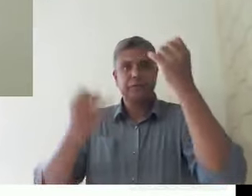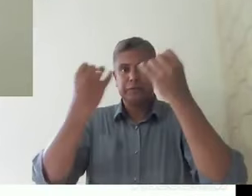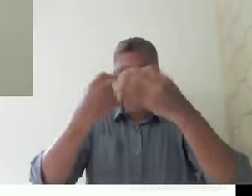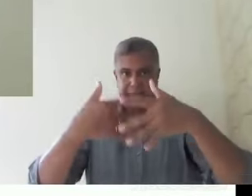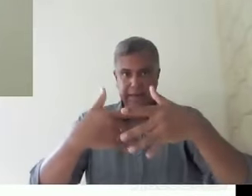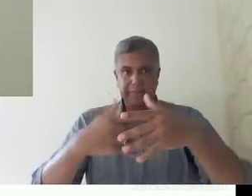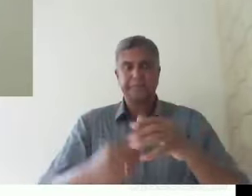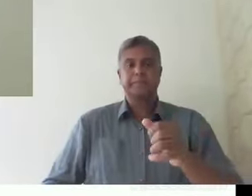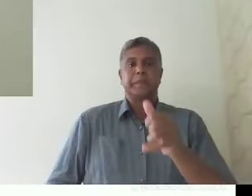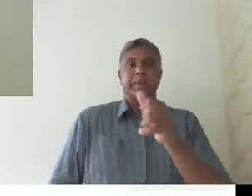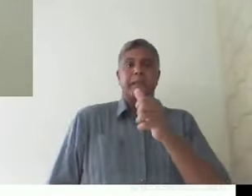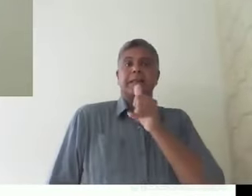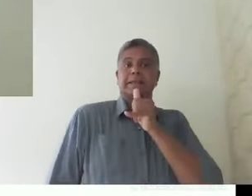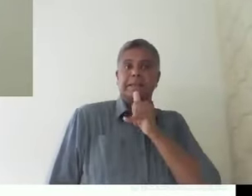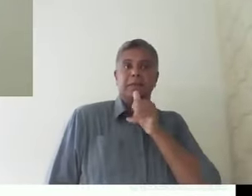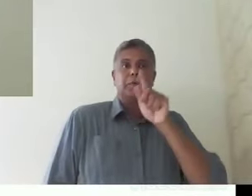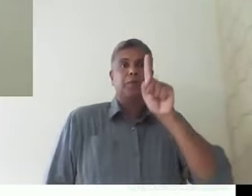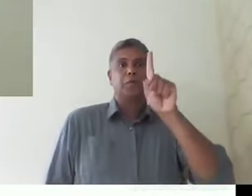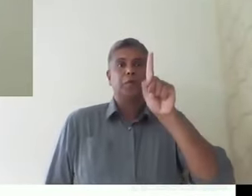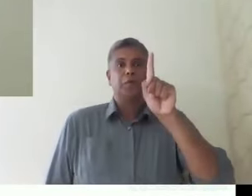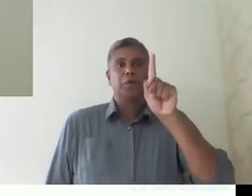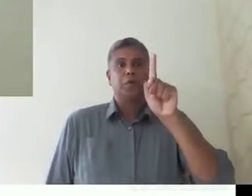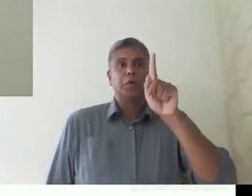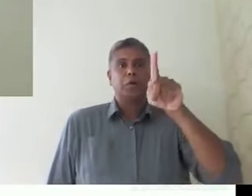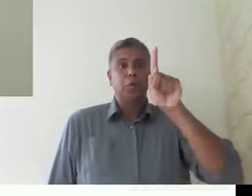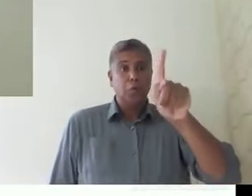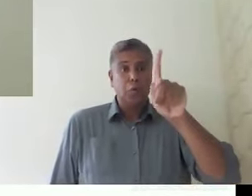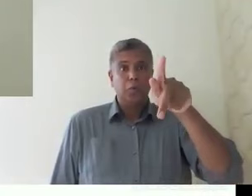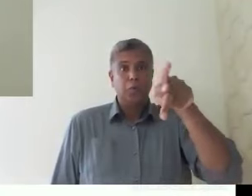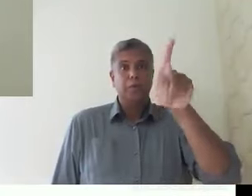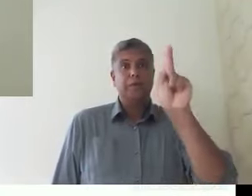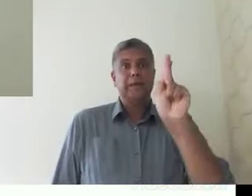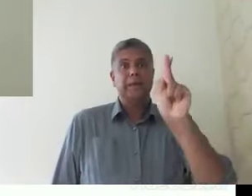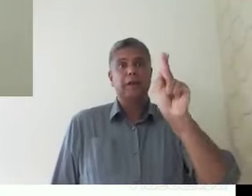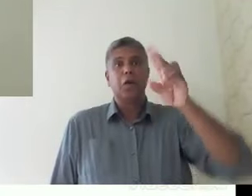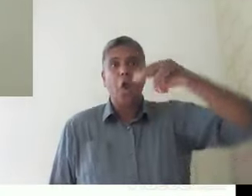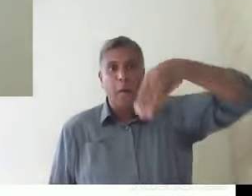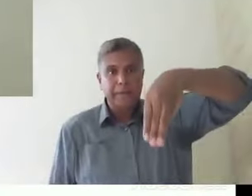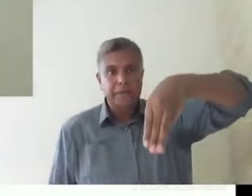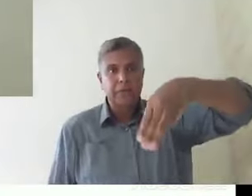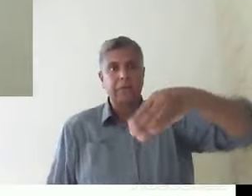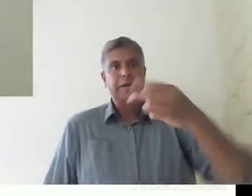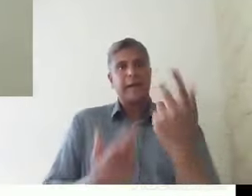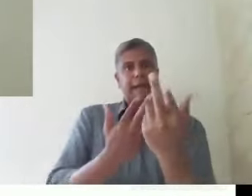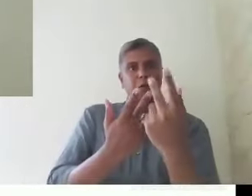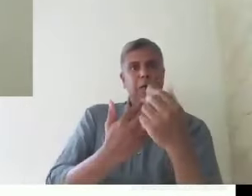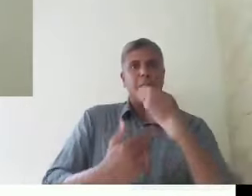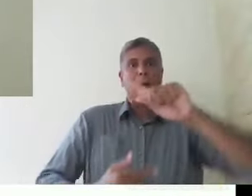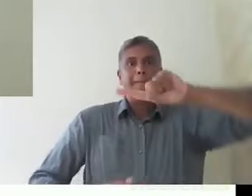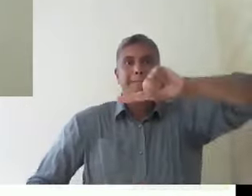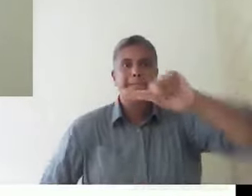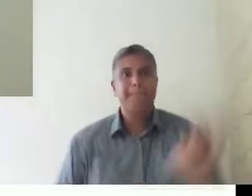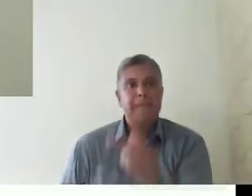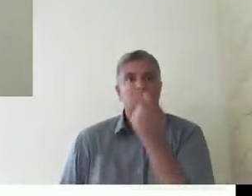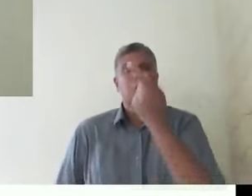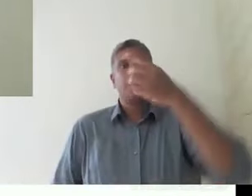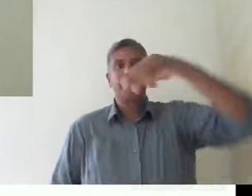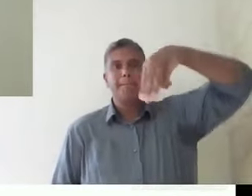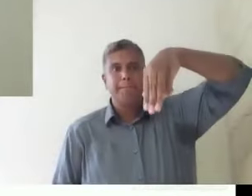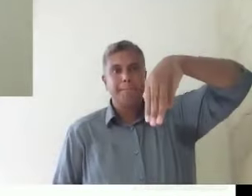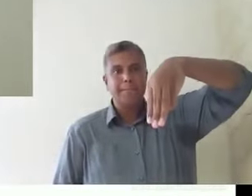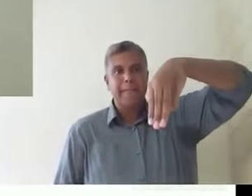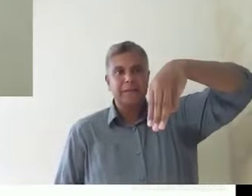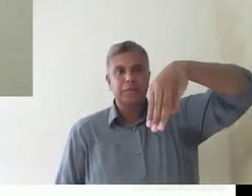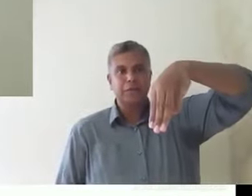1 quilômetro, a gente sabe que 1 quilômetro são 1000 metros. Por quê? 1 quilômetro